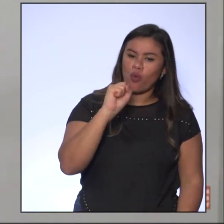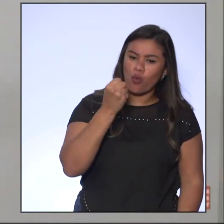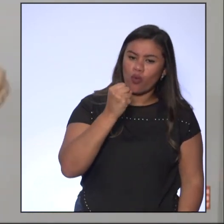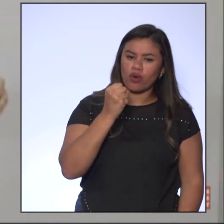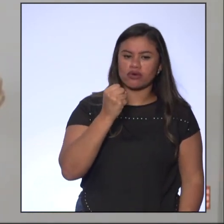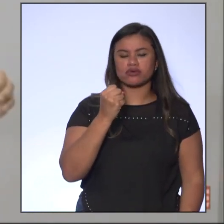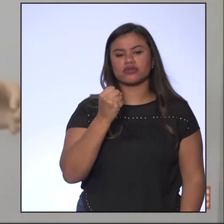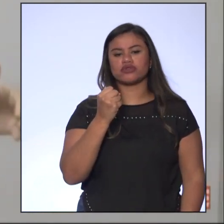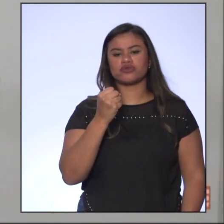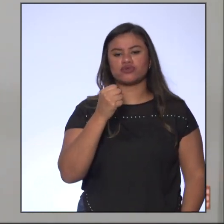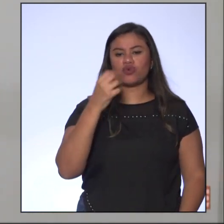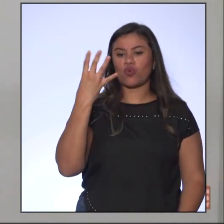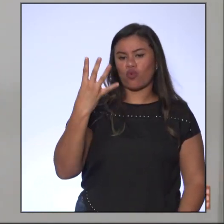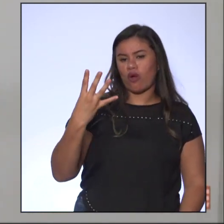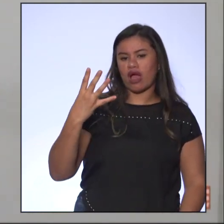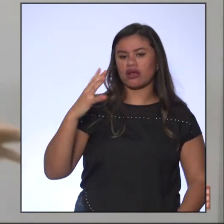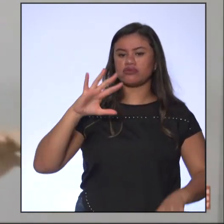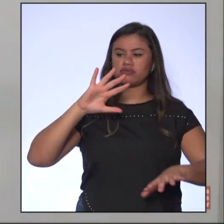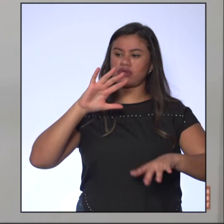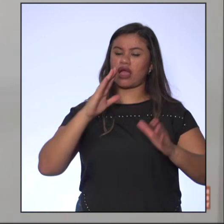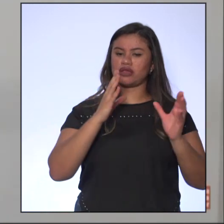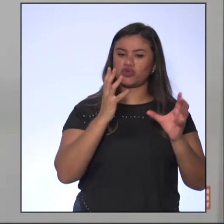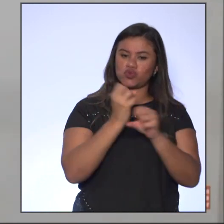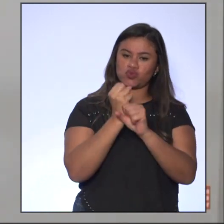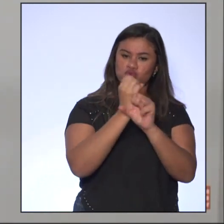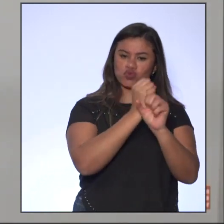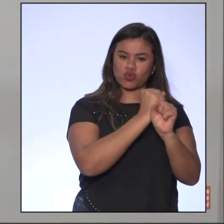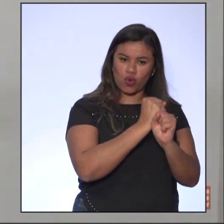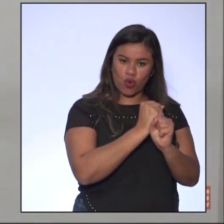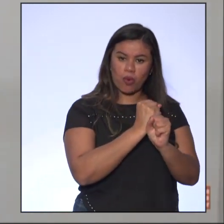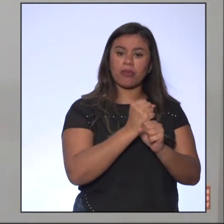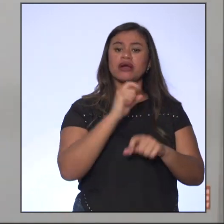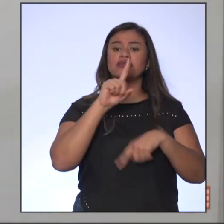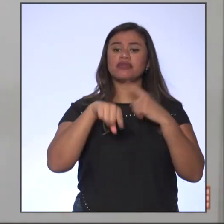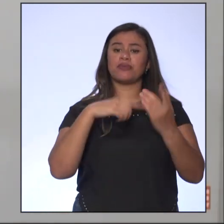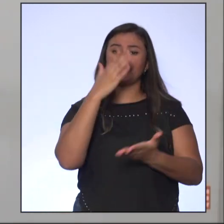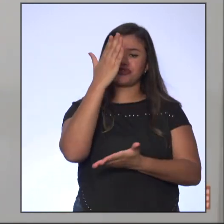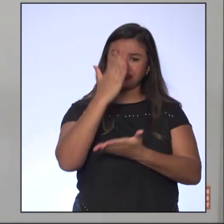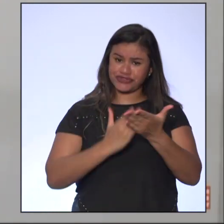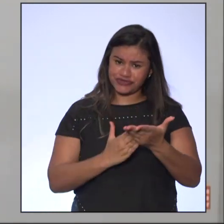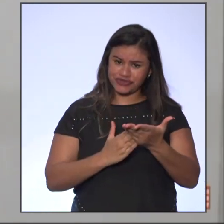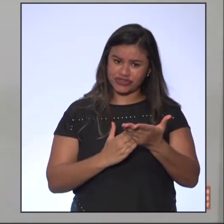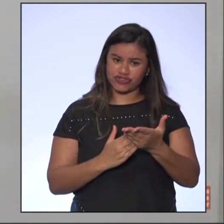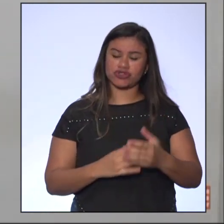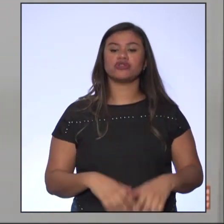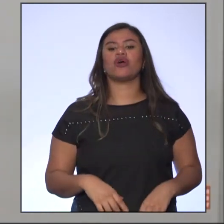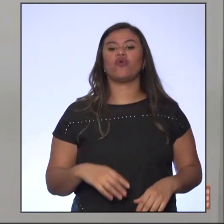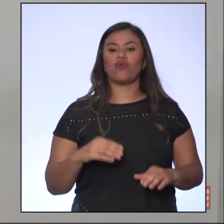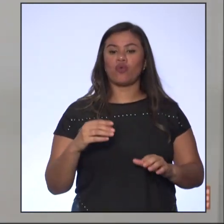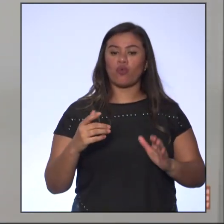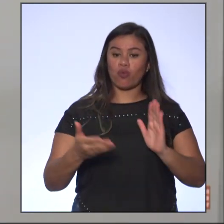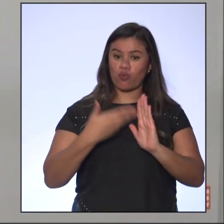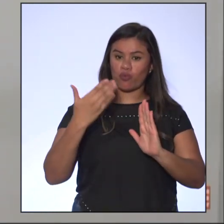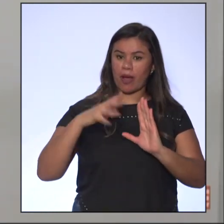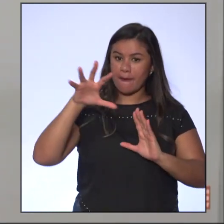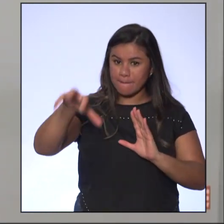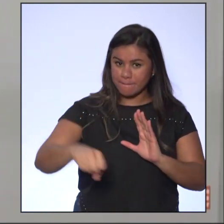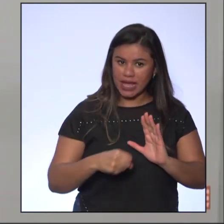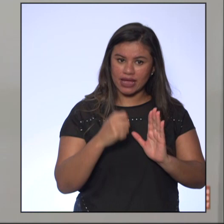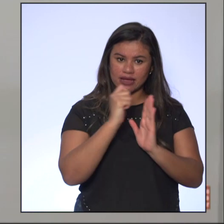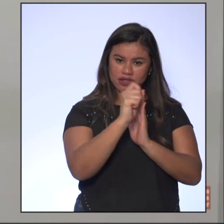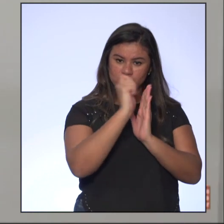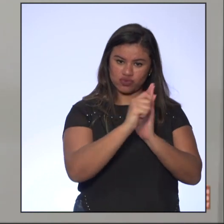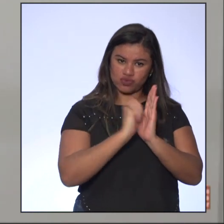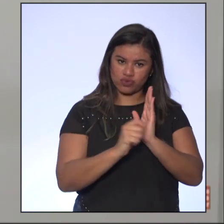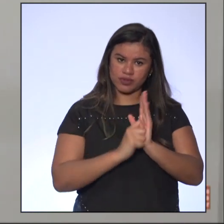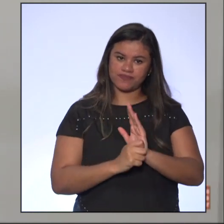faz o quê? Pega as notas, soma e divide pela quantidade. Vamos anotar isso? Pega seu caderno aí. A nossa